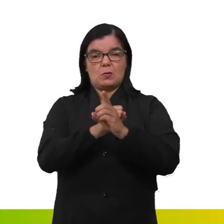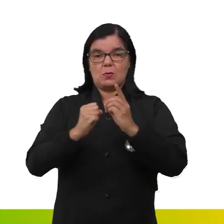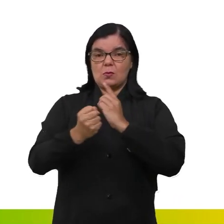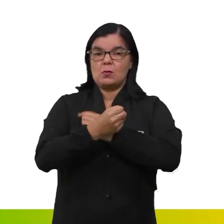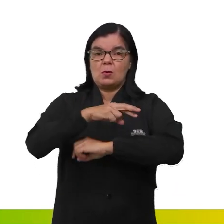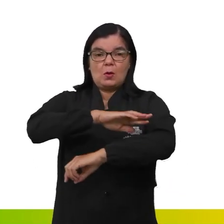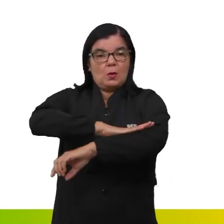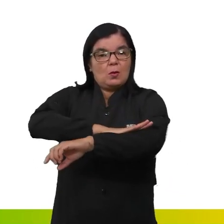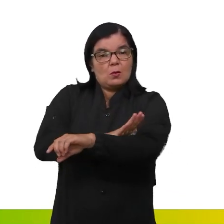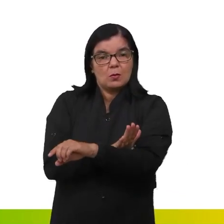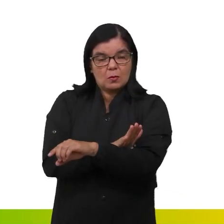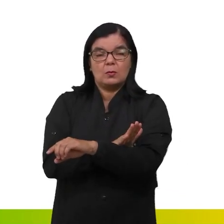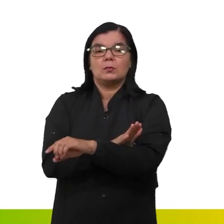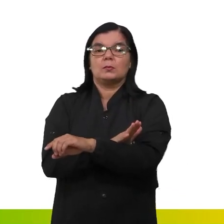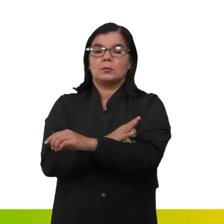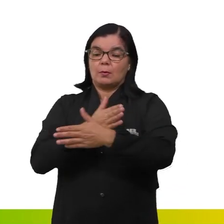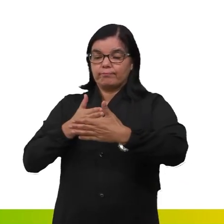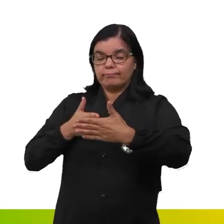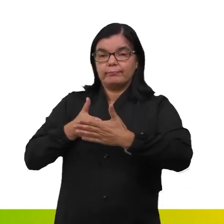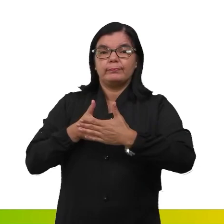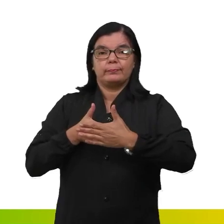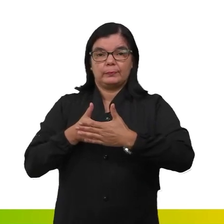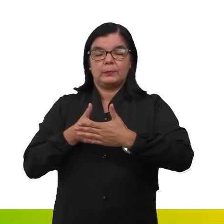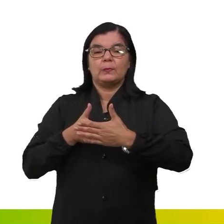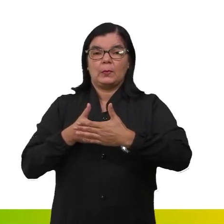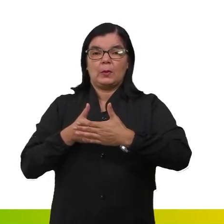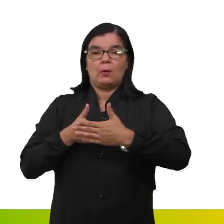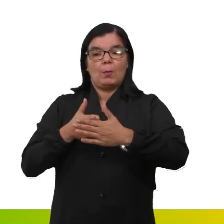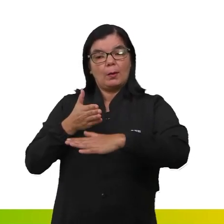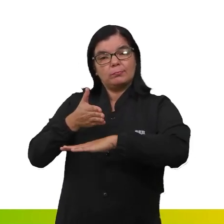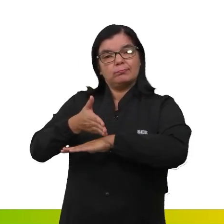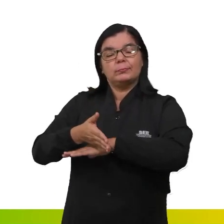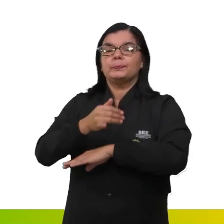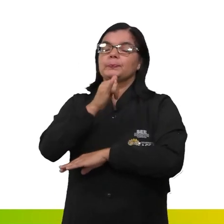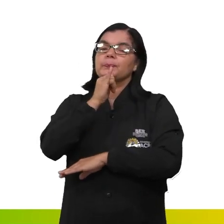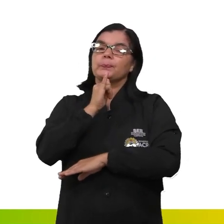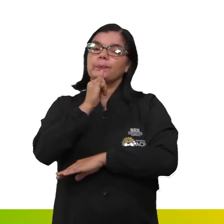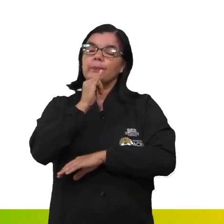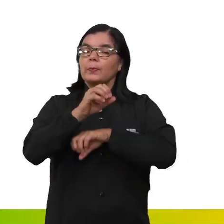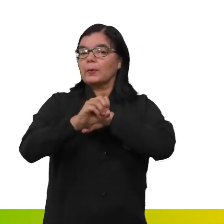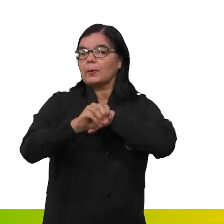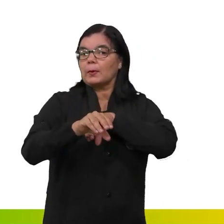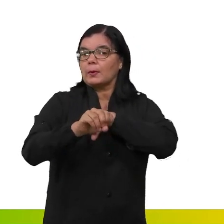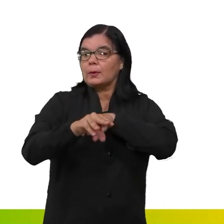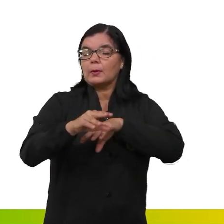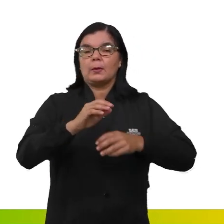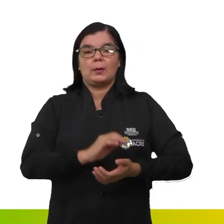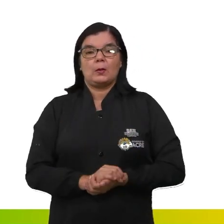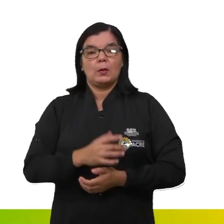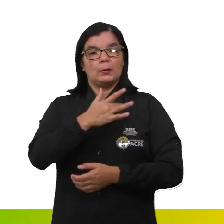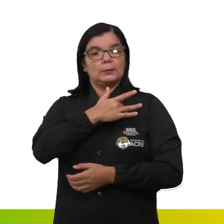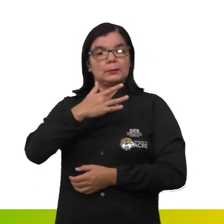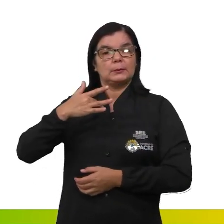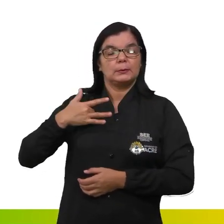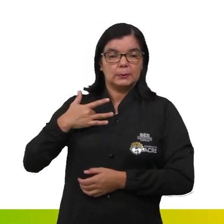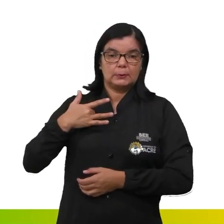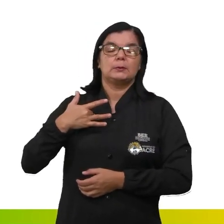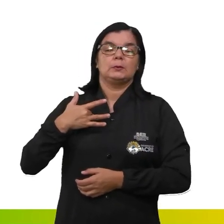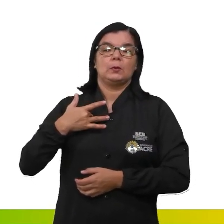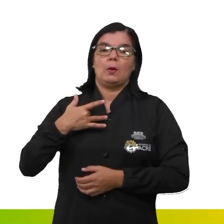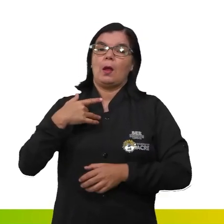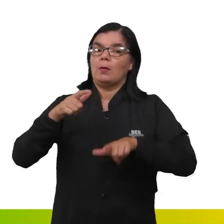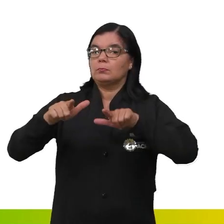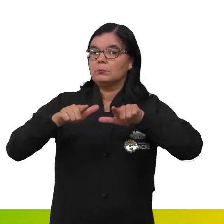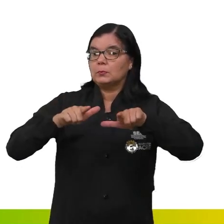racial, que cria barreiras para o acesso, por exemplo, à educação, à saúde,